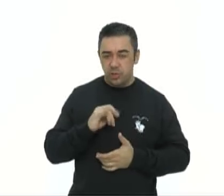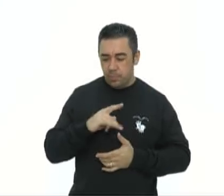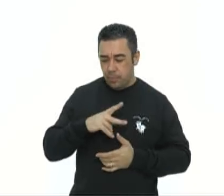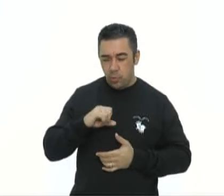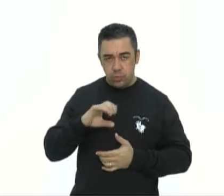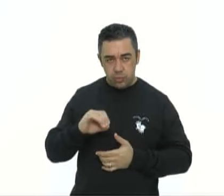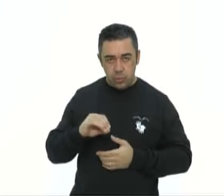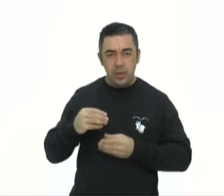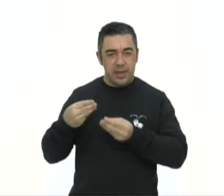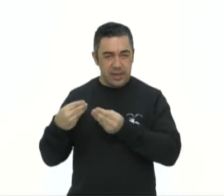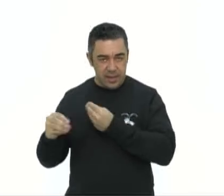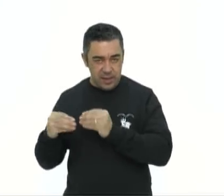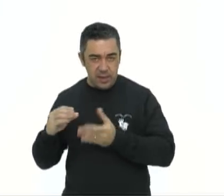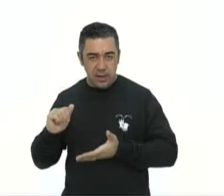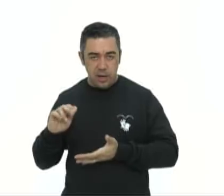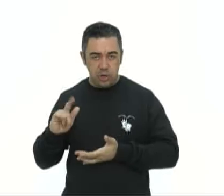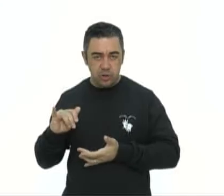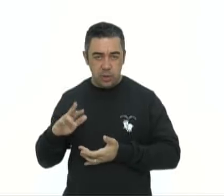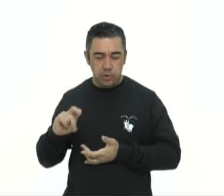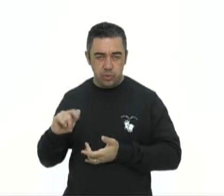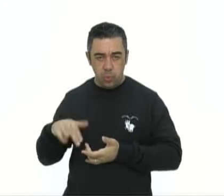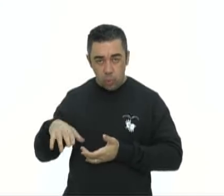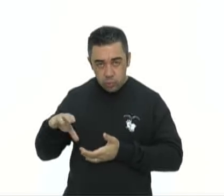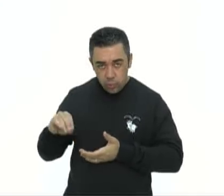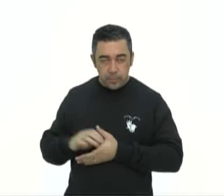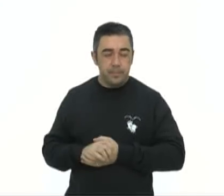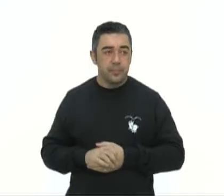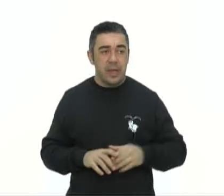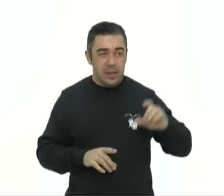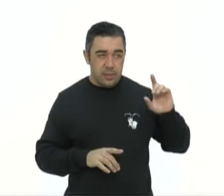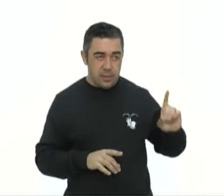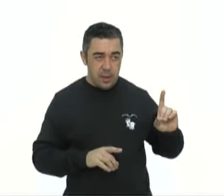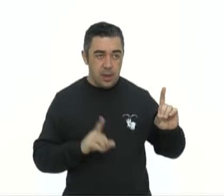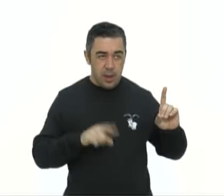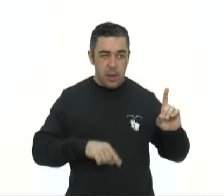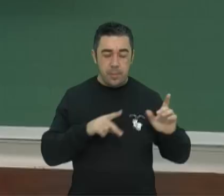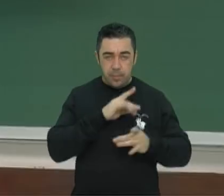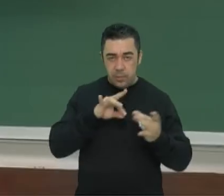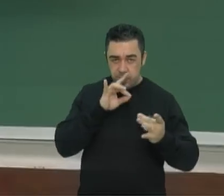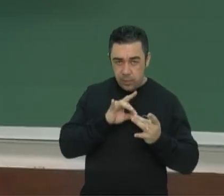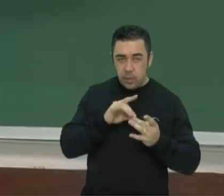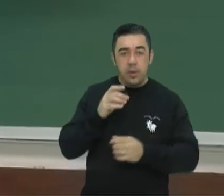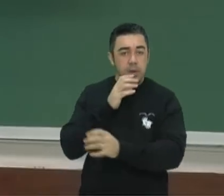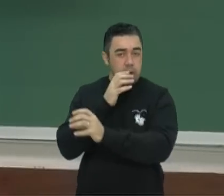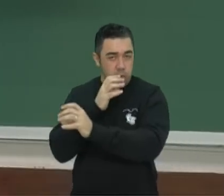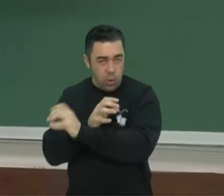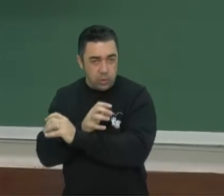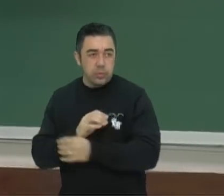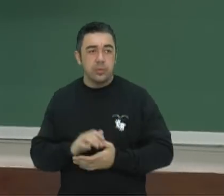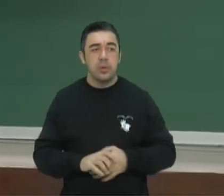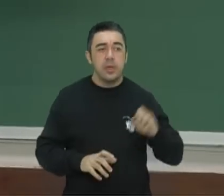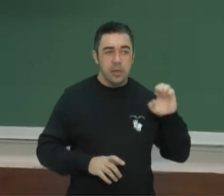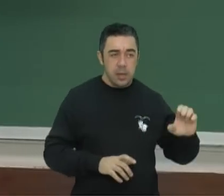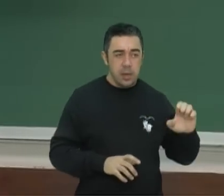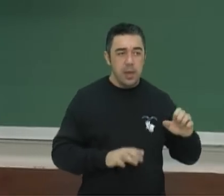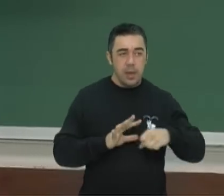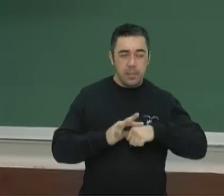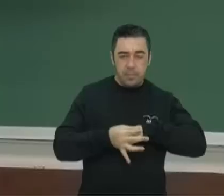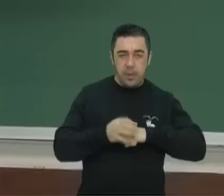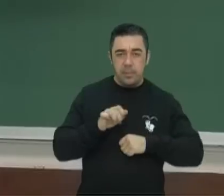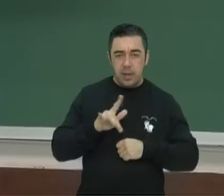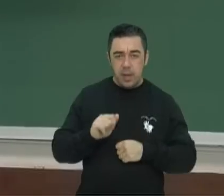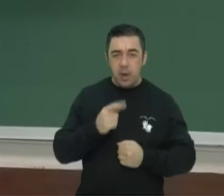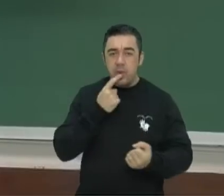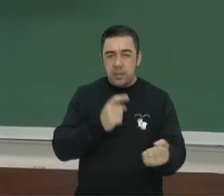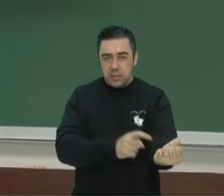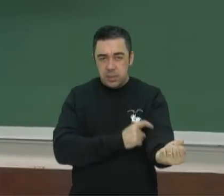e cartilaginoso. Letra D, conjuntivo propriamente dito e ósseo. E letra E, tecido epitelial